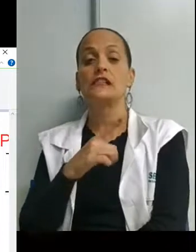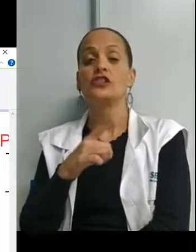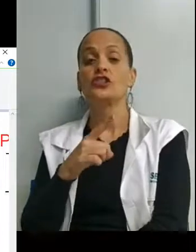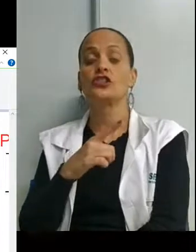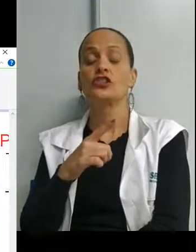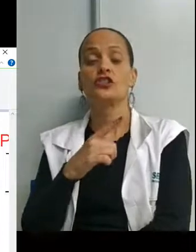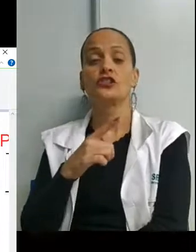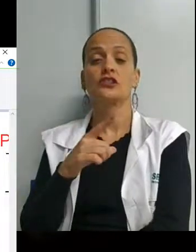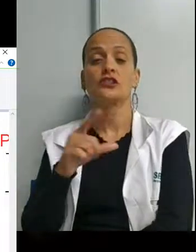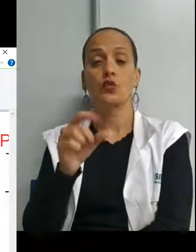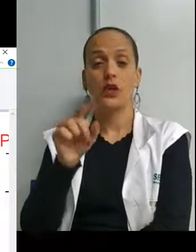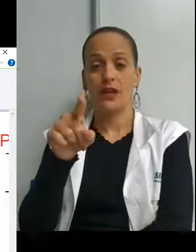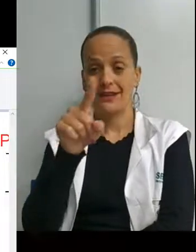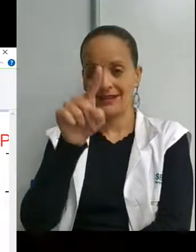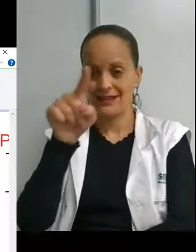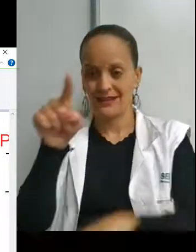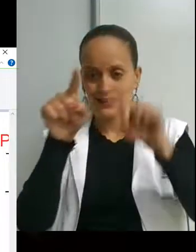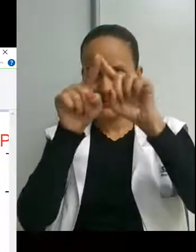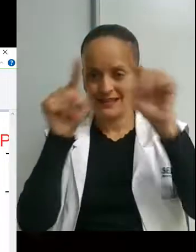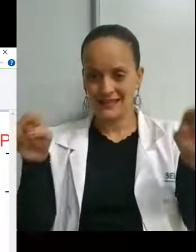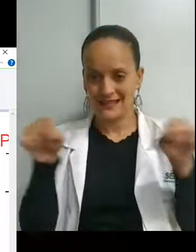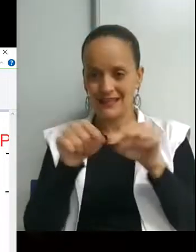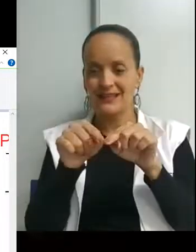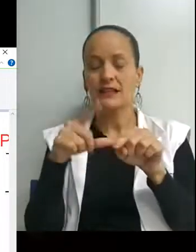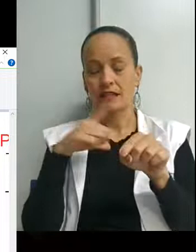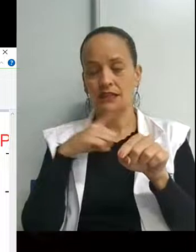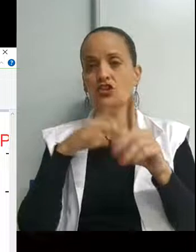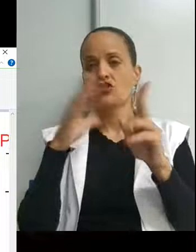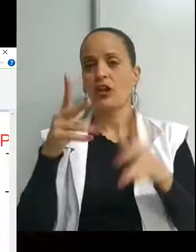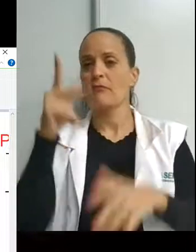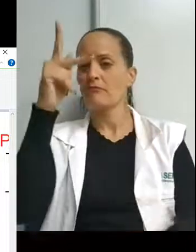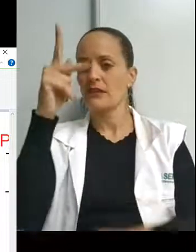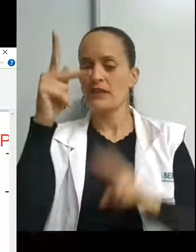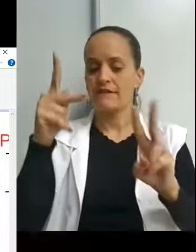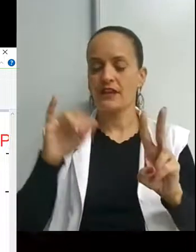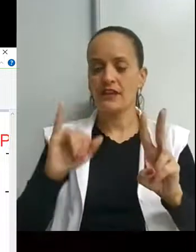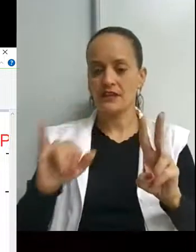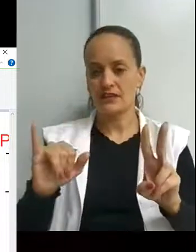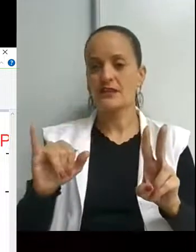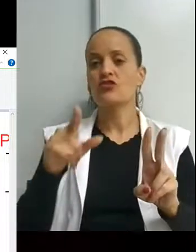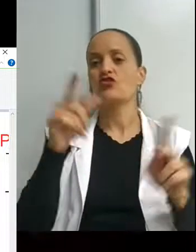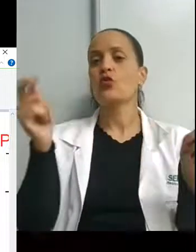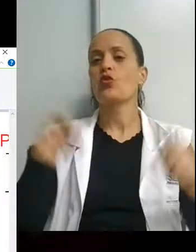ser igual a potência, que é esse valor, 20.000, dividido pelo